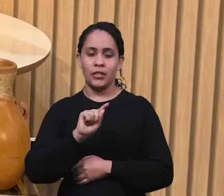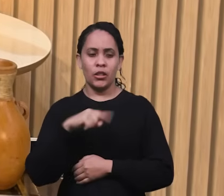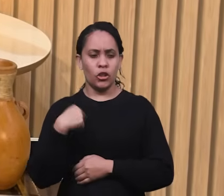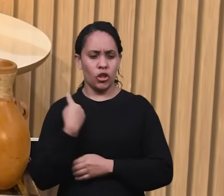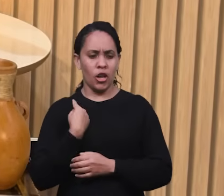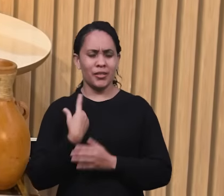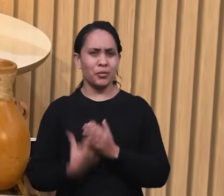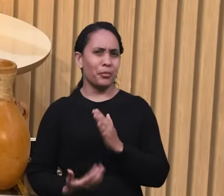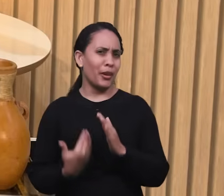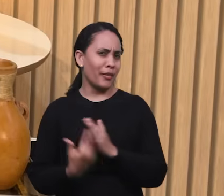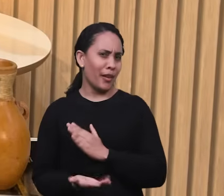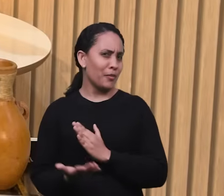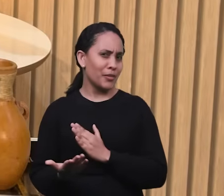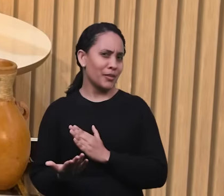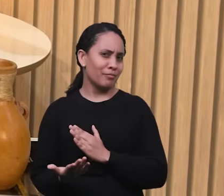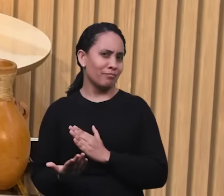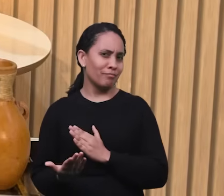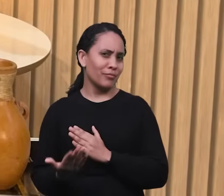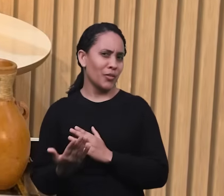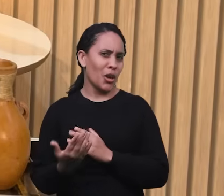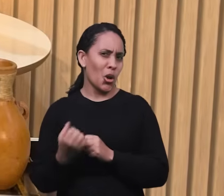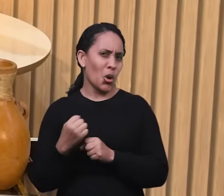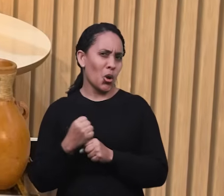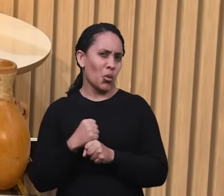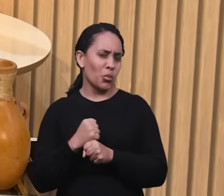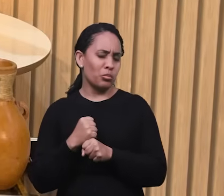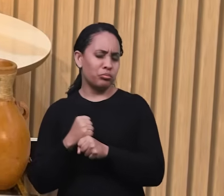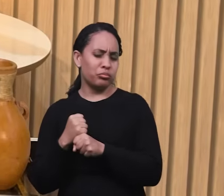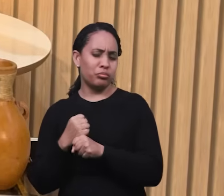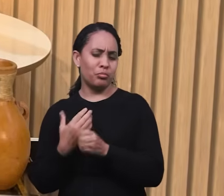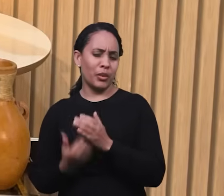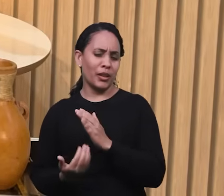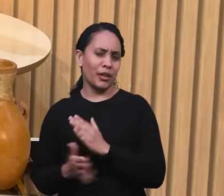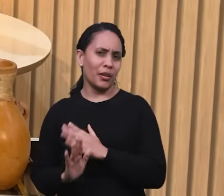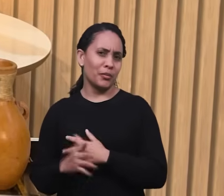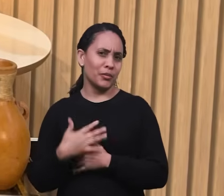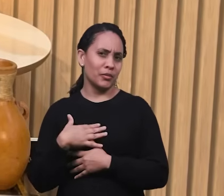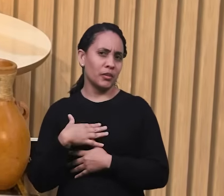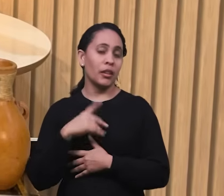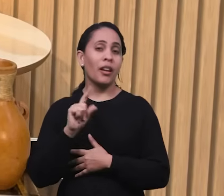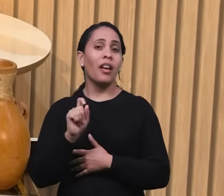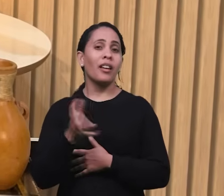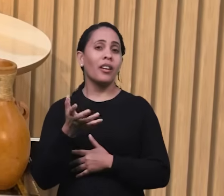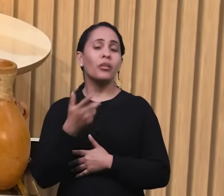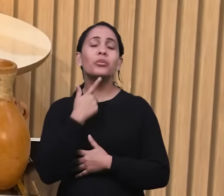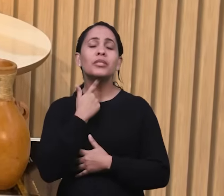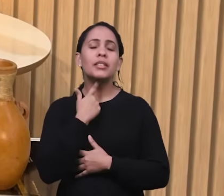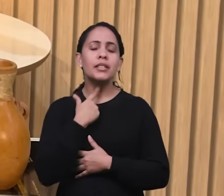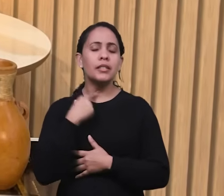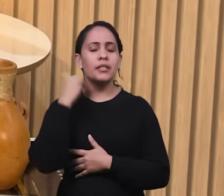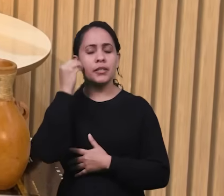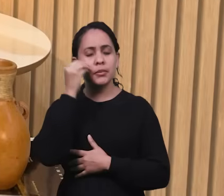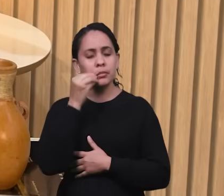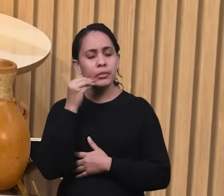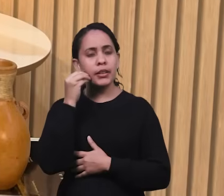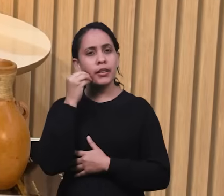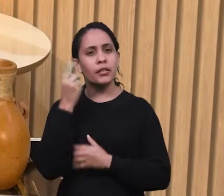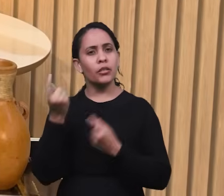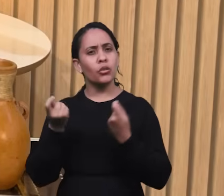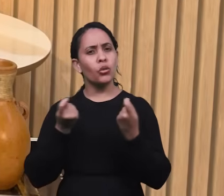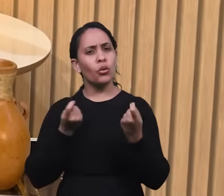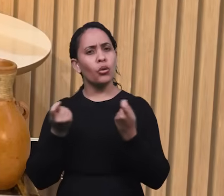é o desejo, que é essa experiência de serem governados pelo Espírito